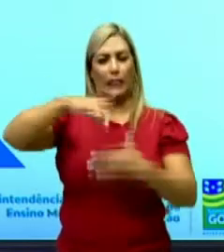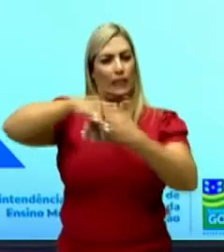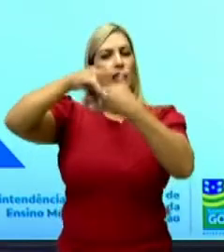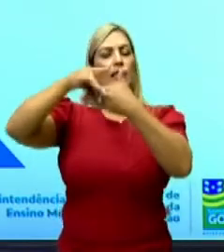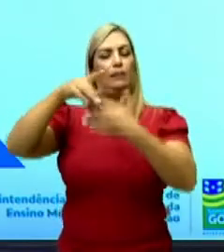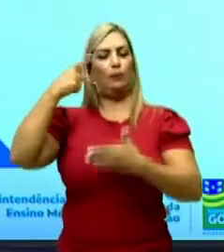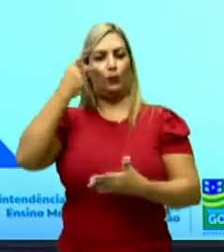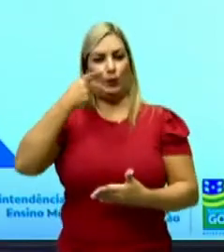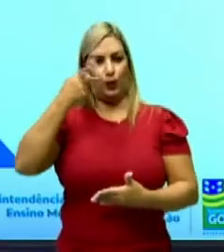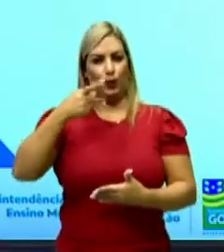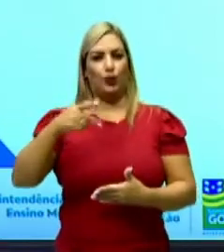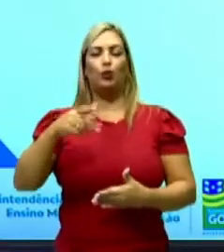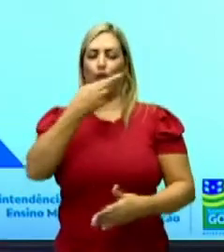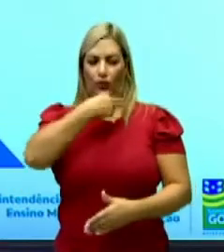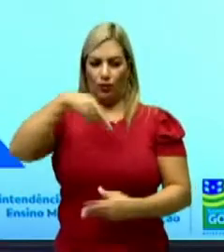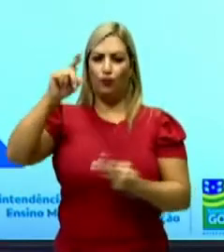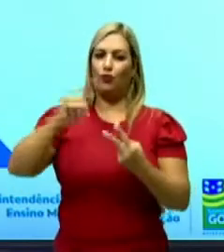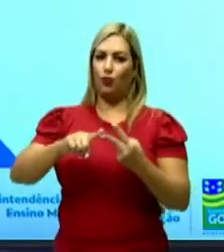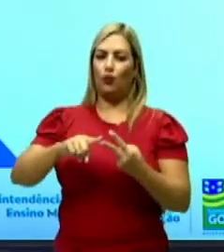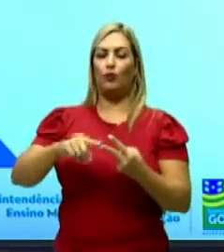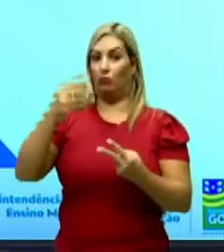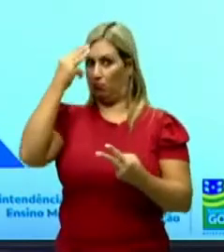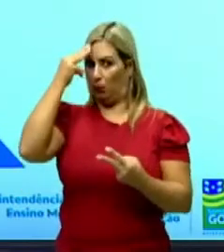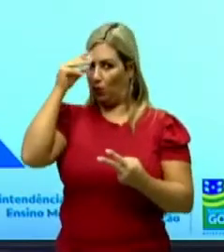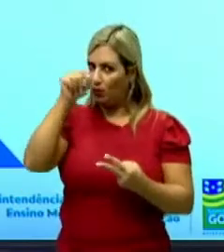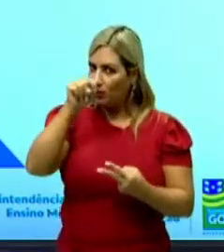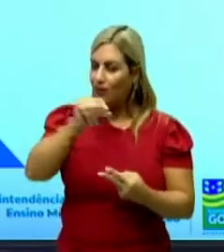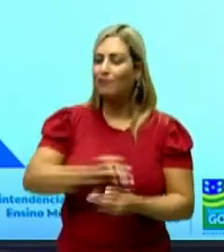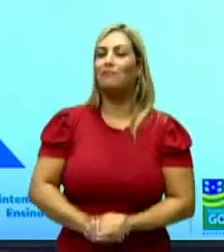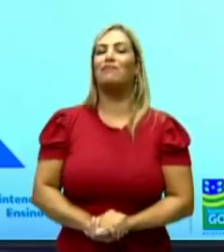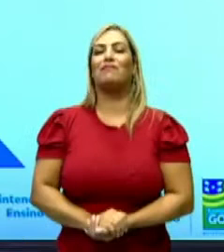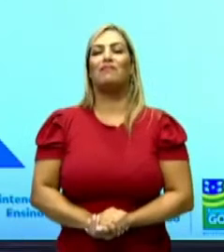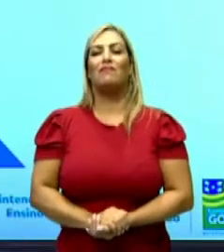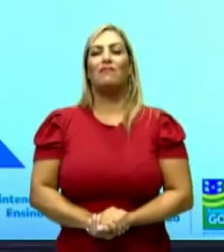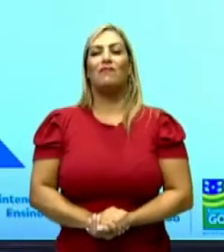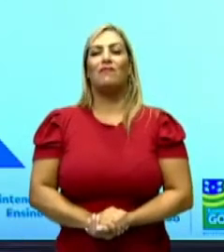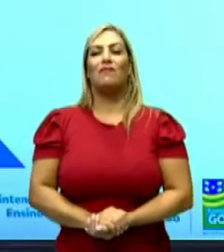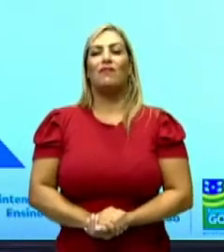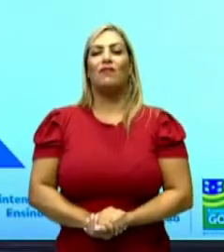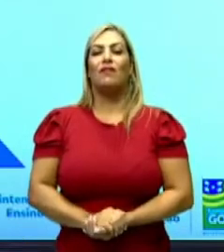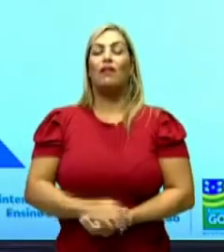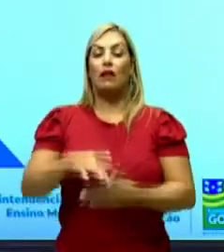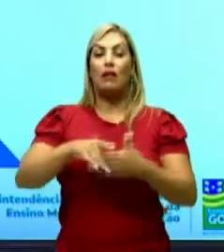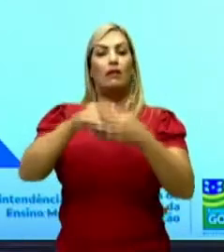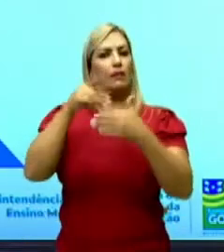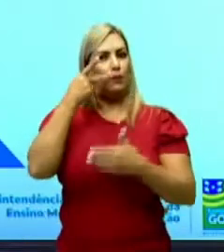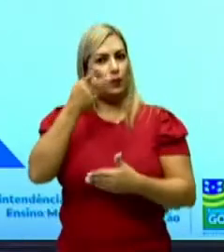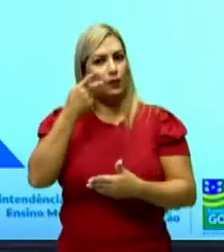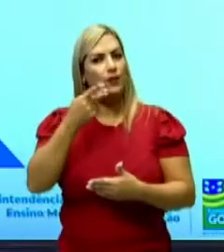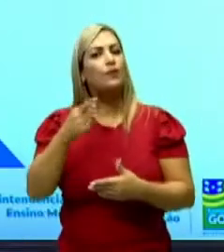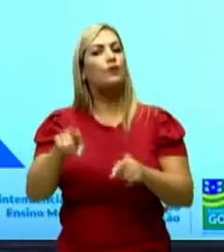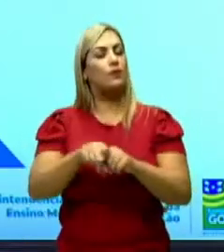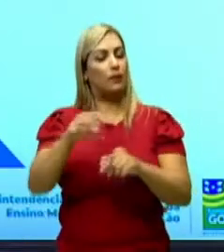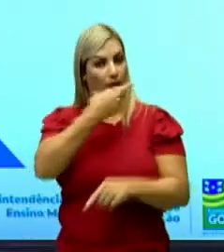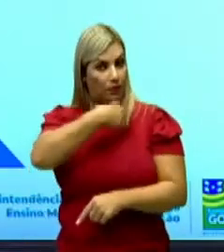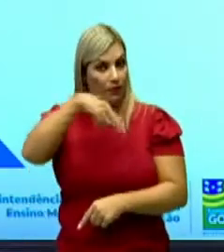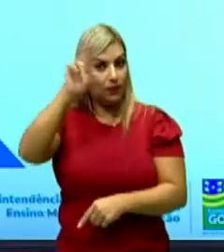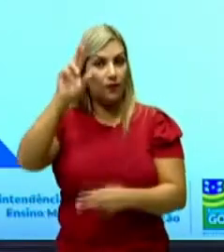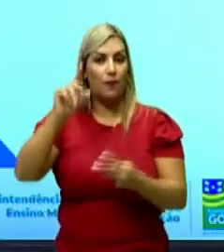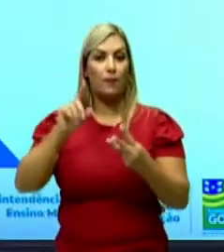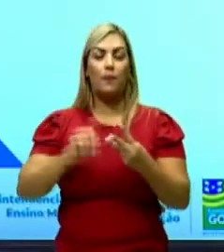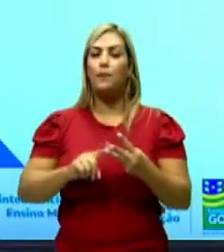tempo líder político e líder religioso memorizem isso ele é o mesmo tempo líder político e líder religioso